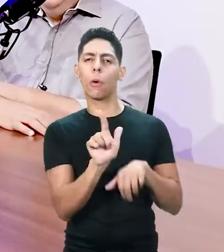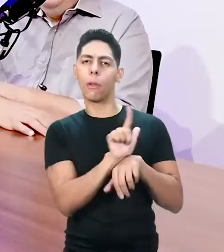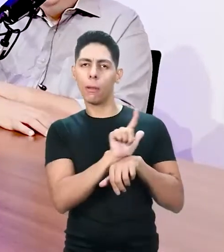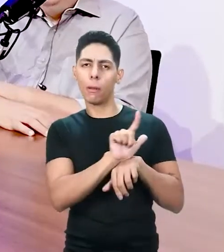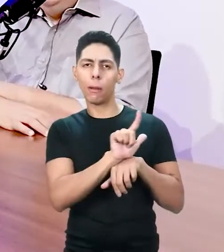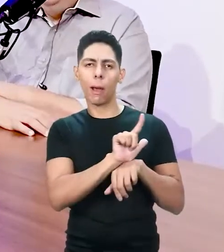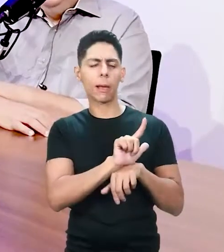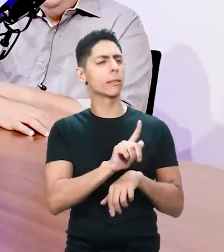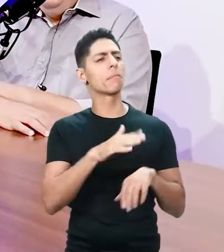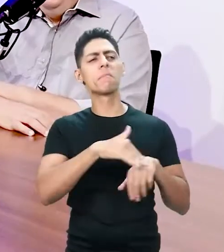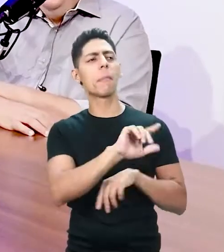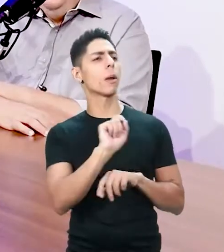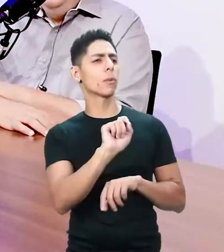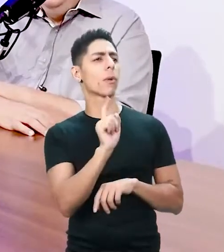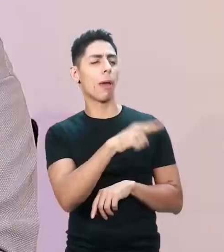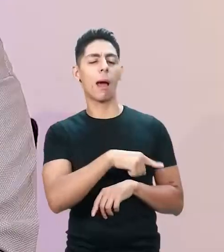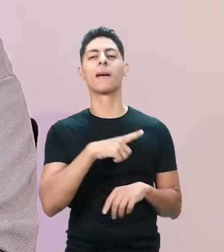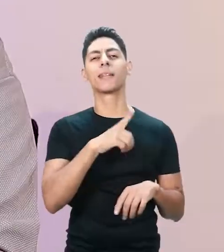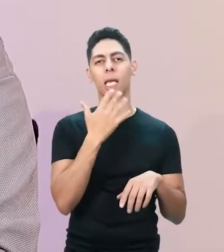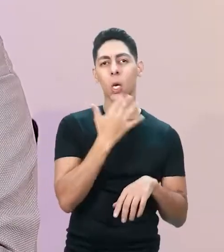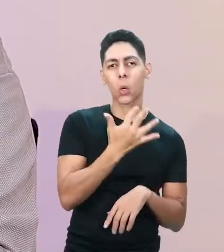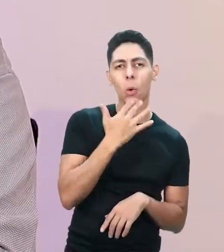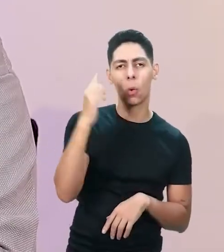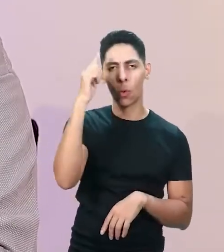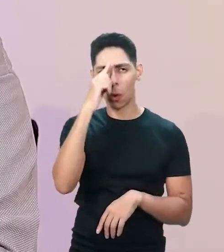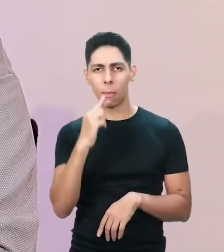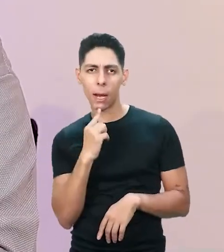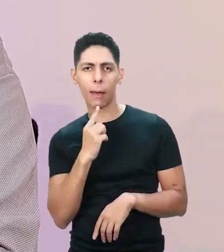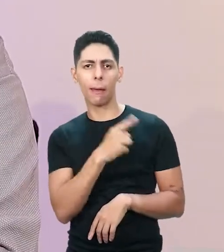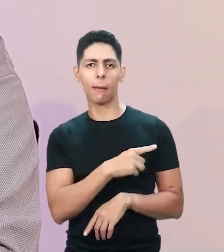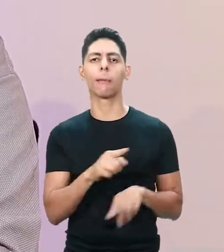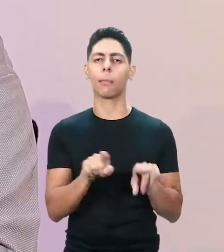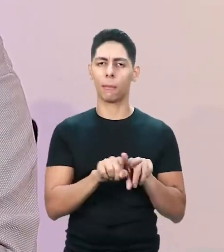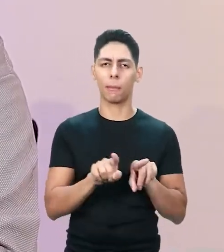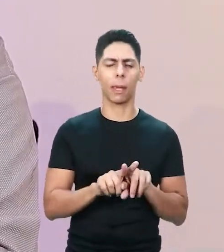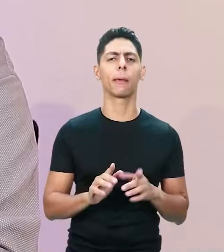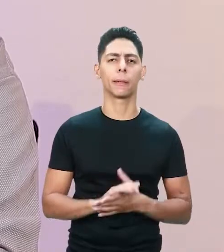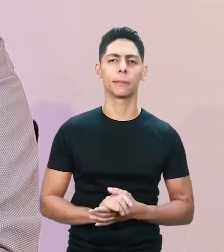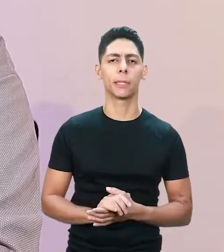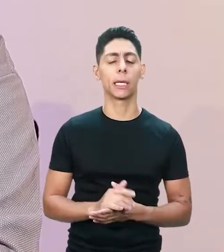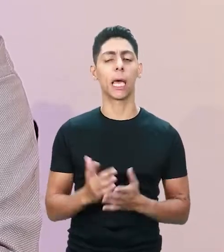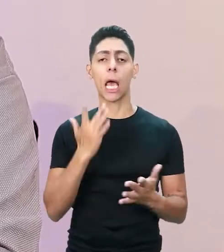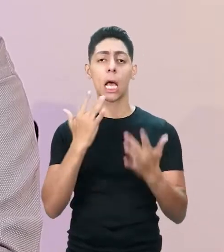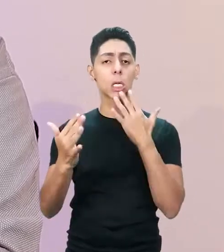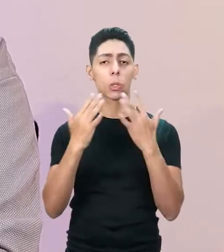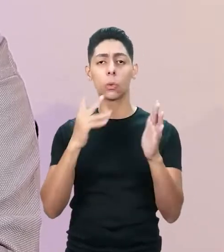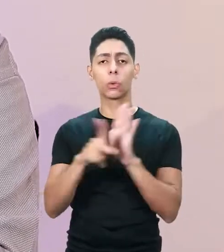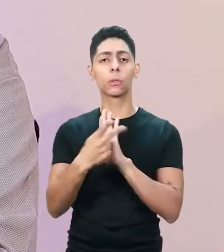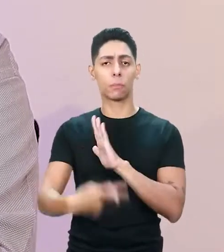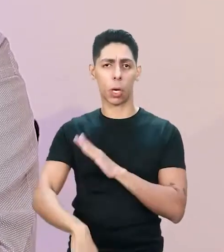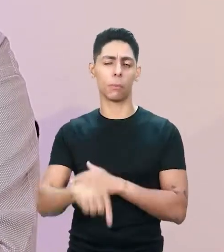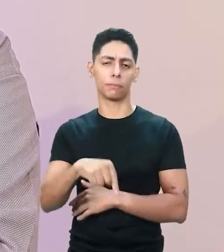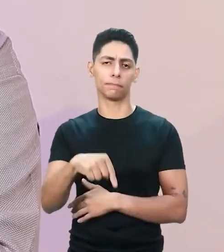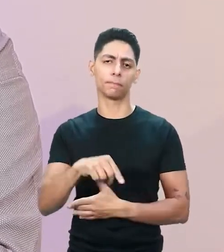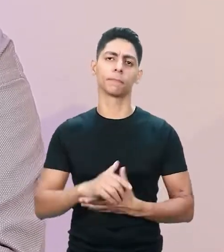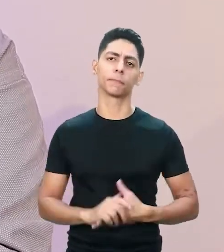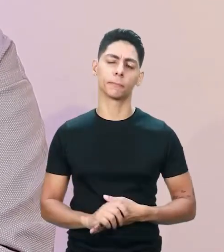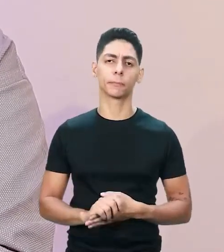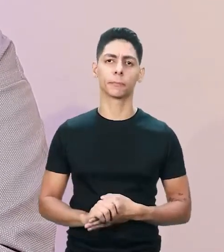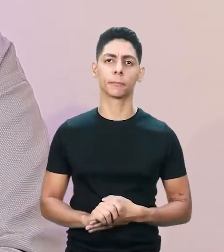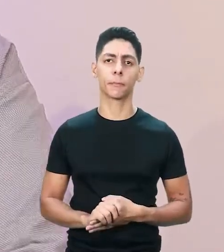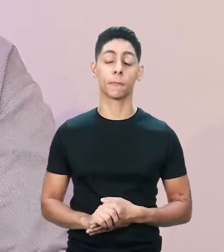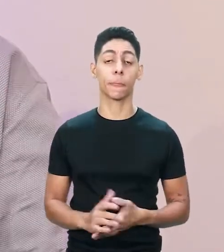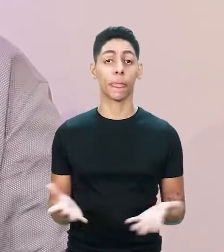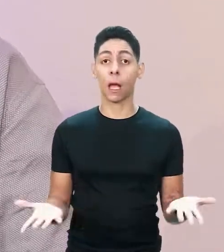e que mais, João? Me ajuda? Amarelo e por aí. As cores da Acesso. Muito bem. E eu tenho